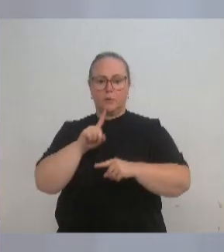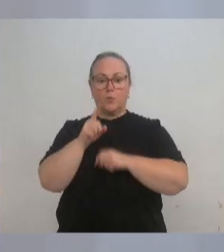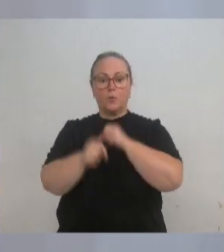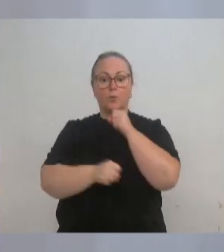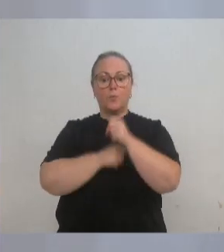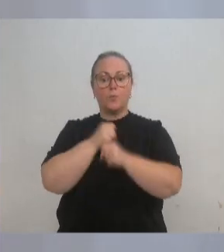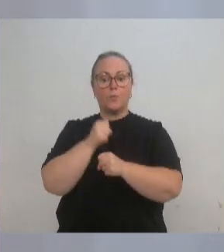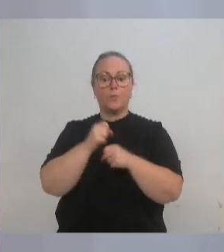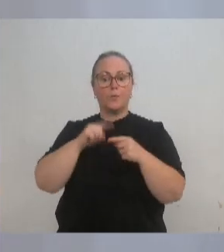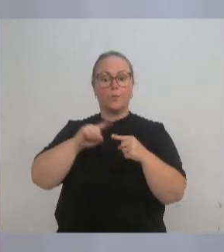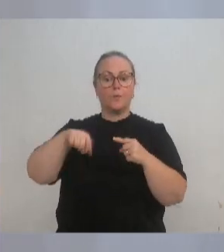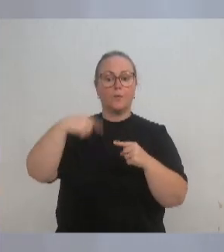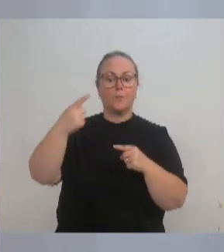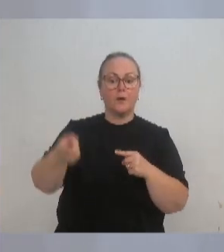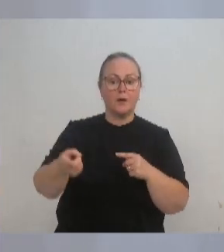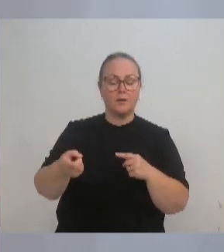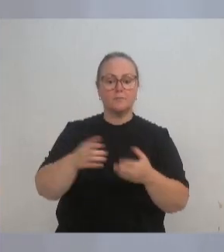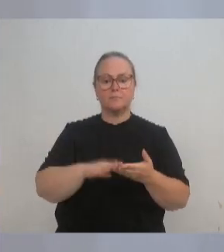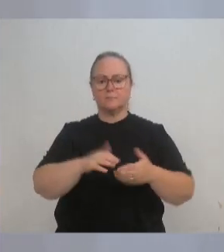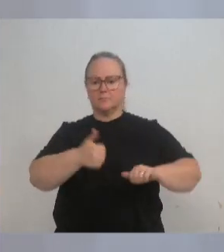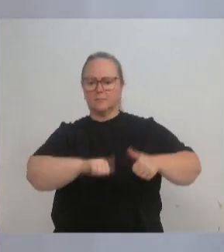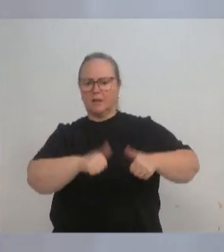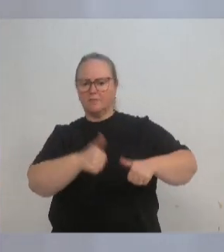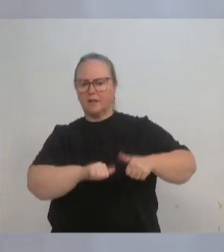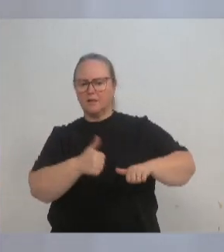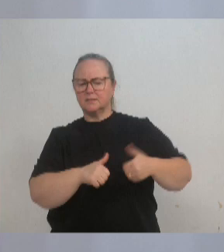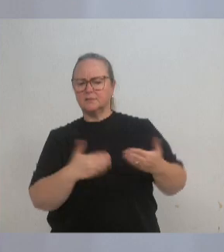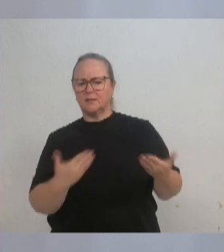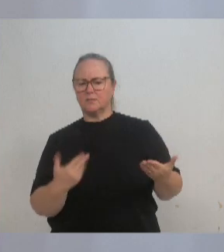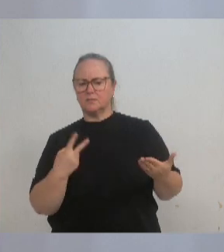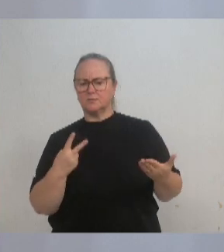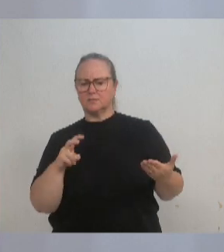depois. E a avaliação do terreno foi 250 mil.